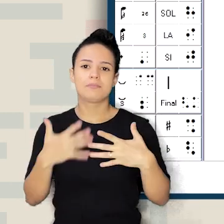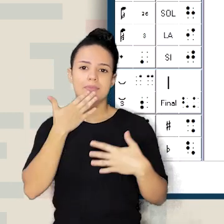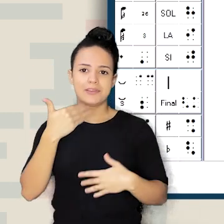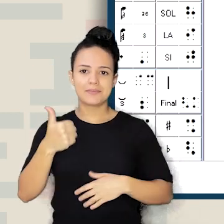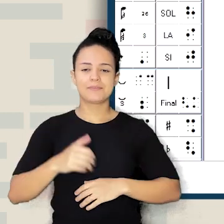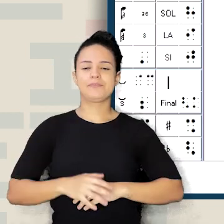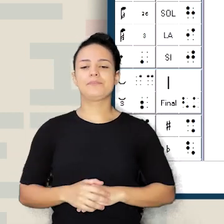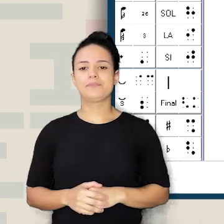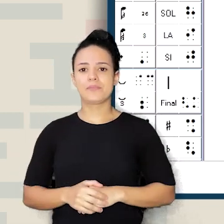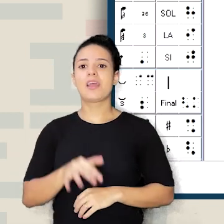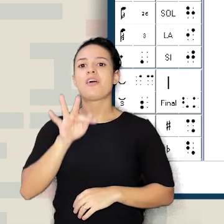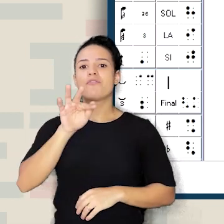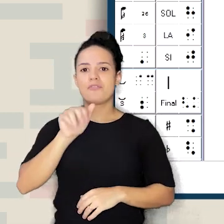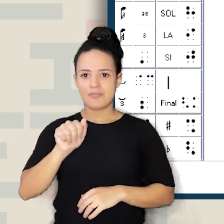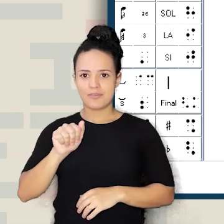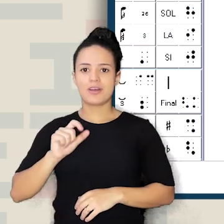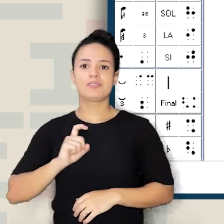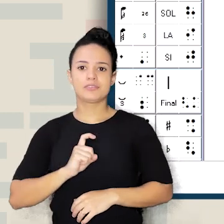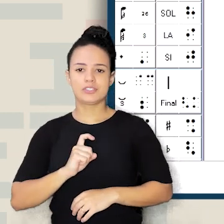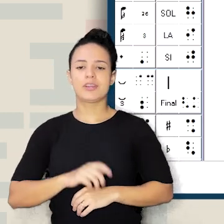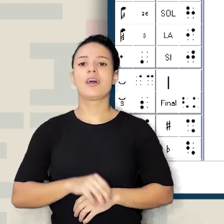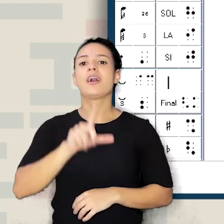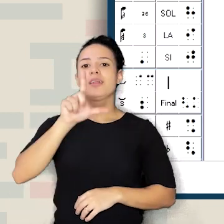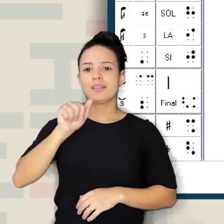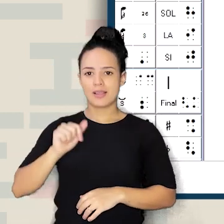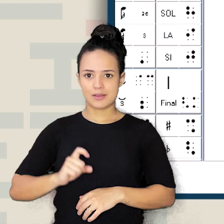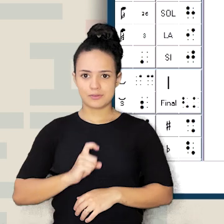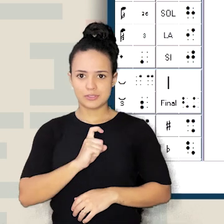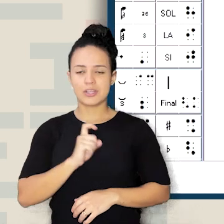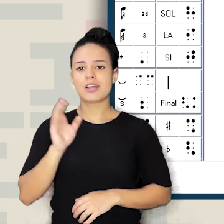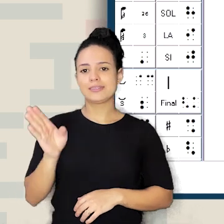Isso é sem problemas. Na aula do Muse Braille eu vou explicar isso para vocês.